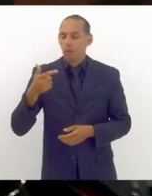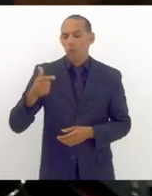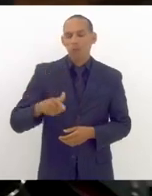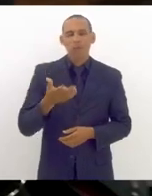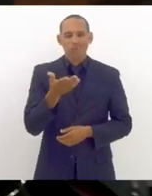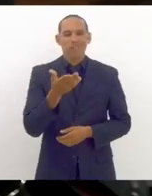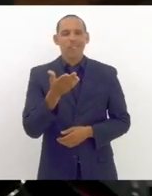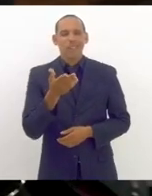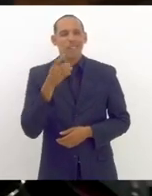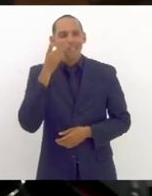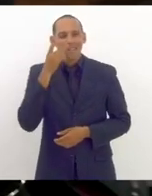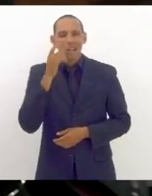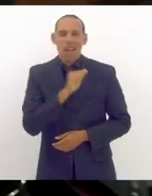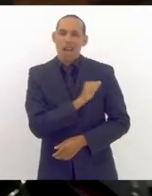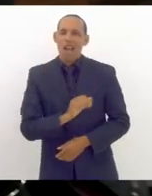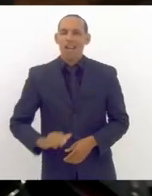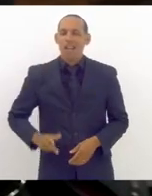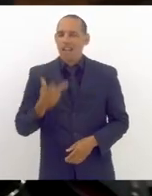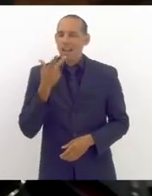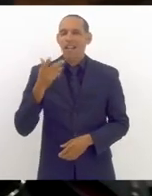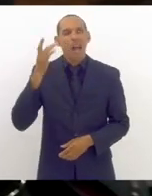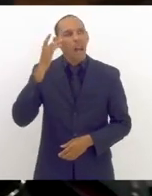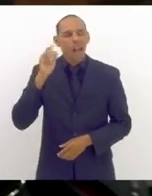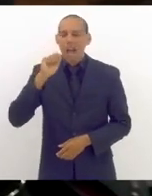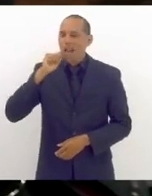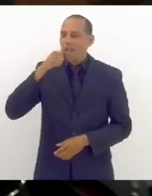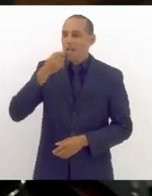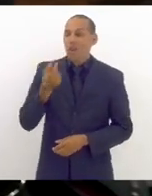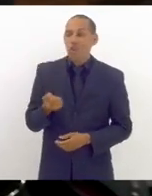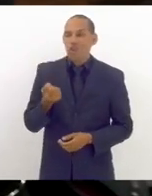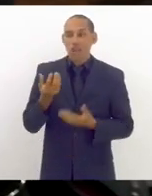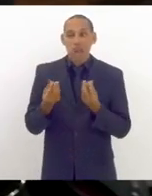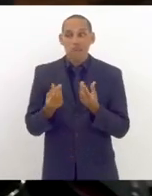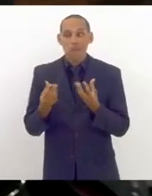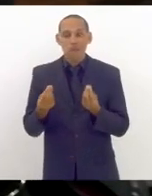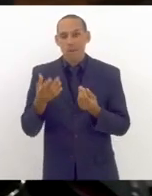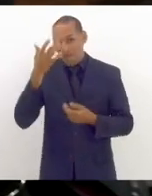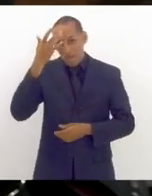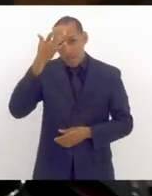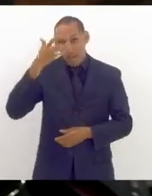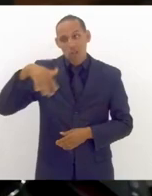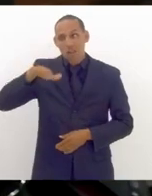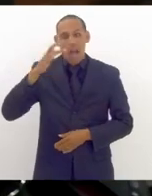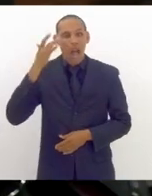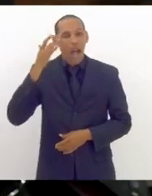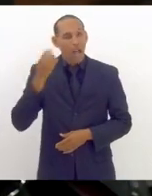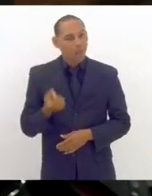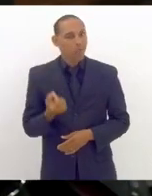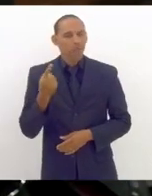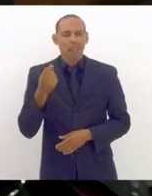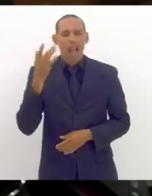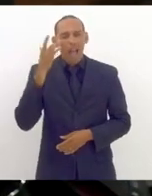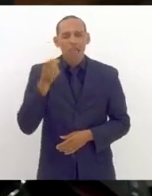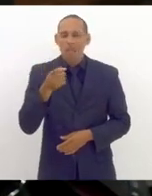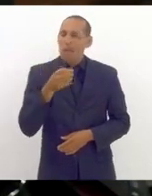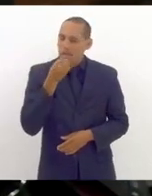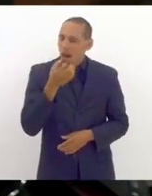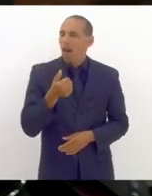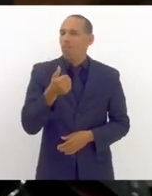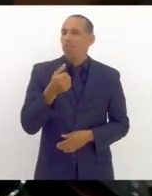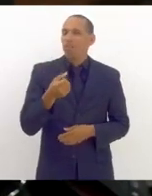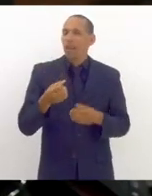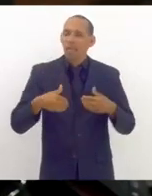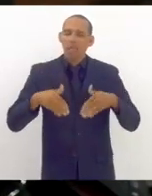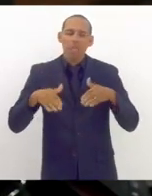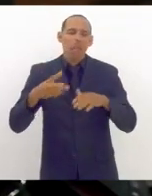deputado sabe disso ele foi doado acho que tava achando que a gente mora demais pessoal tá estranhando né Tá achando que você foi bonzinho demais abrir mão